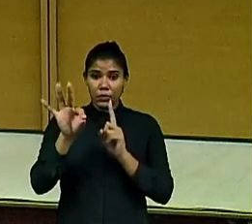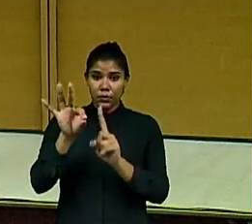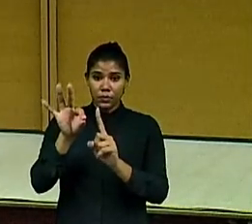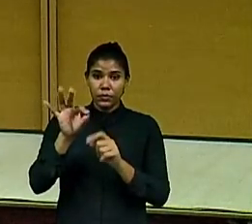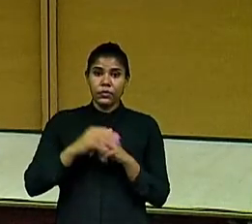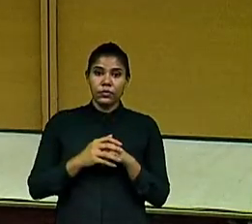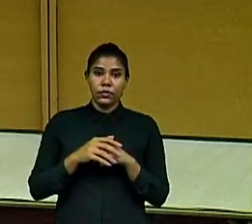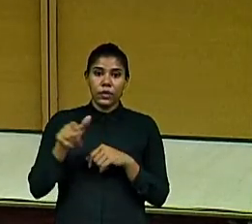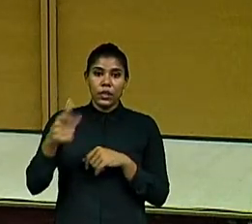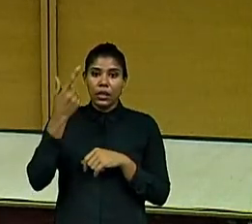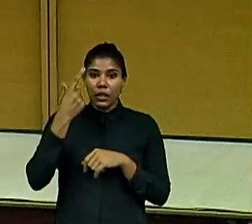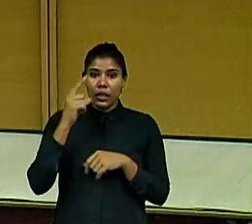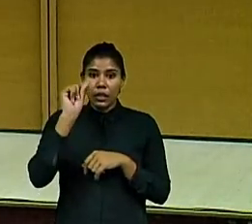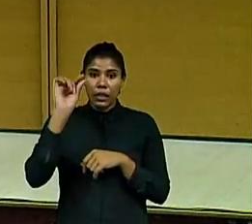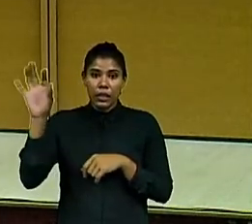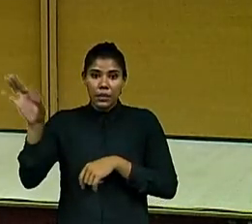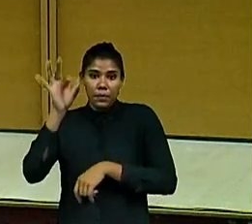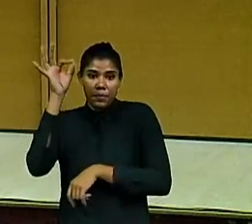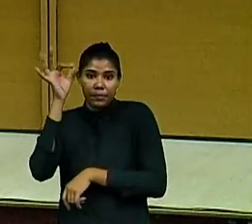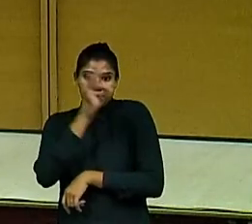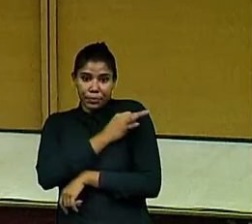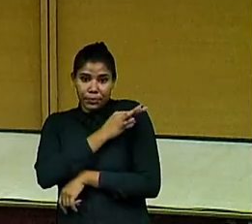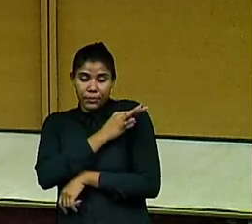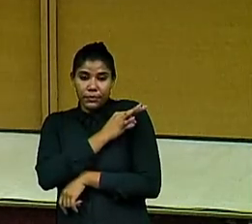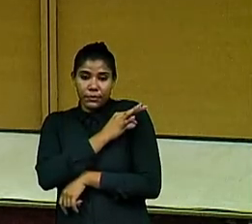quem esse mosquito resolveu ficar